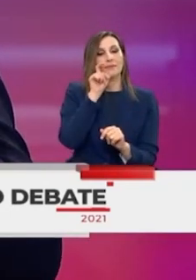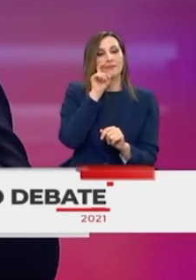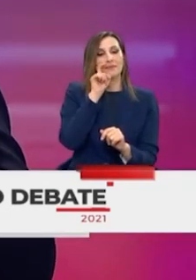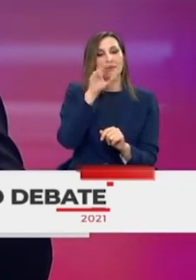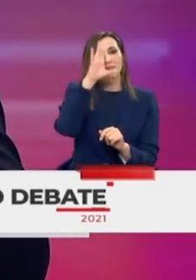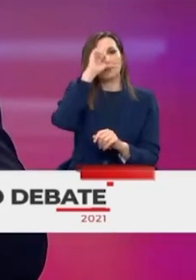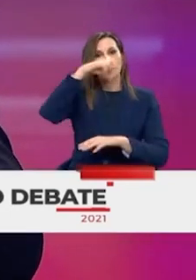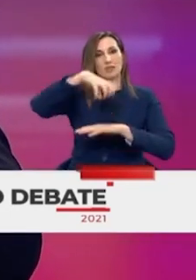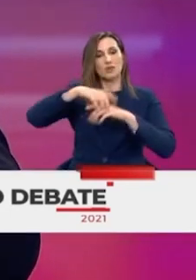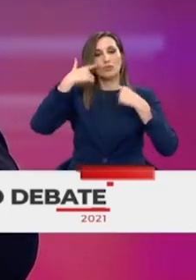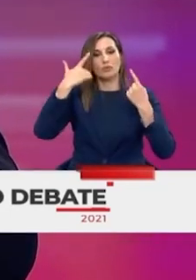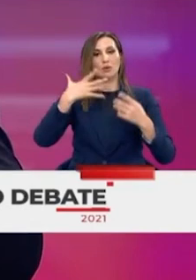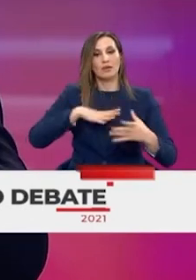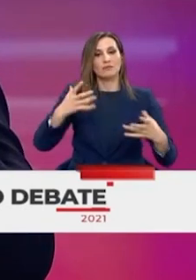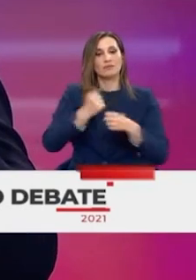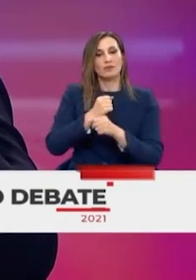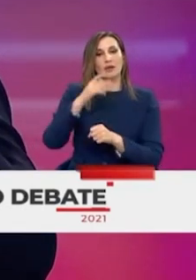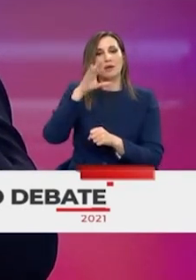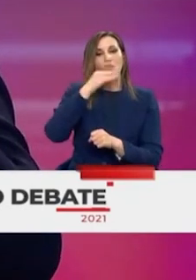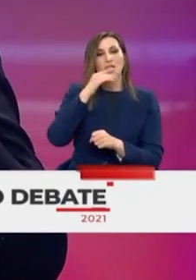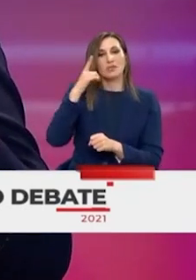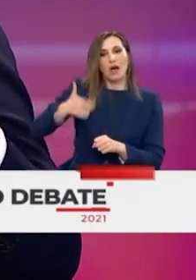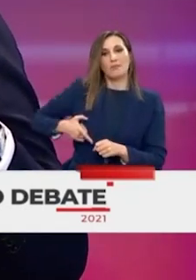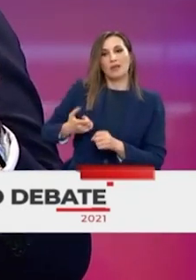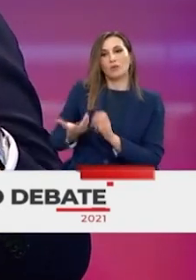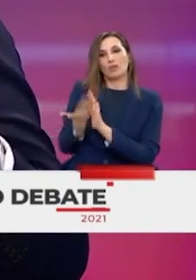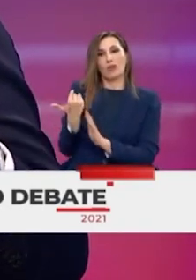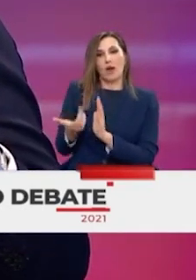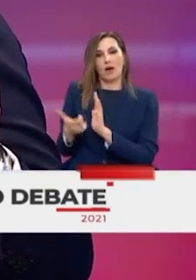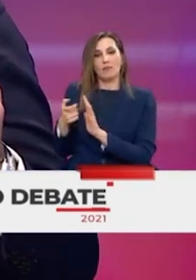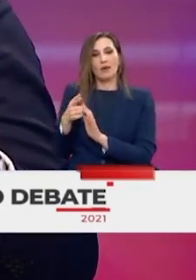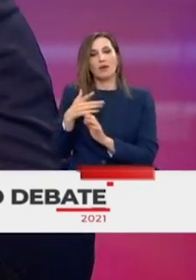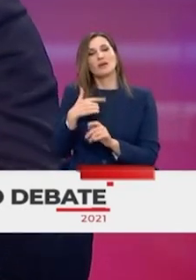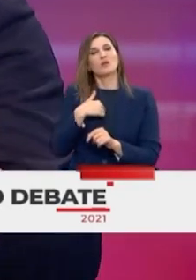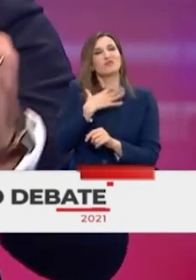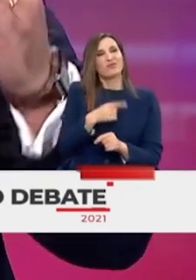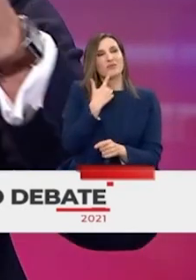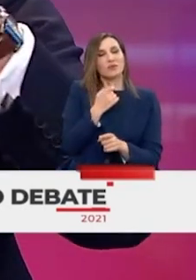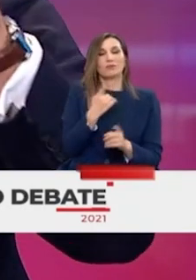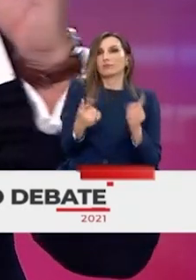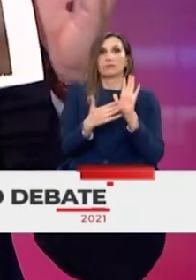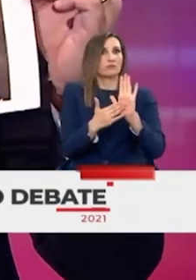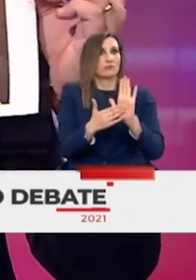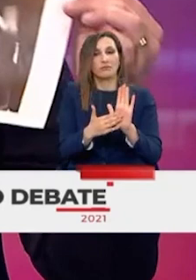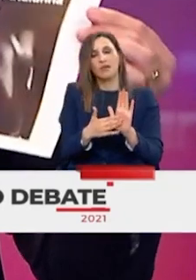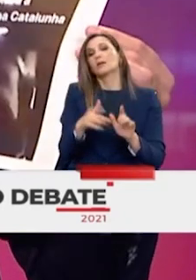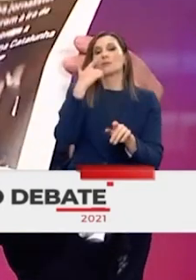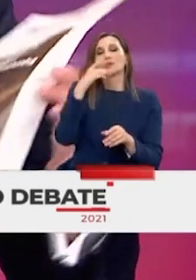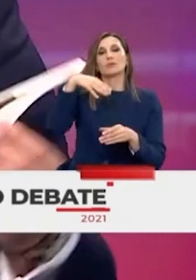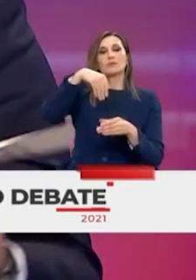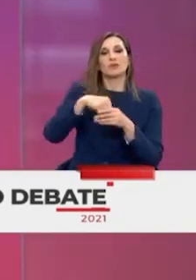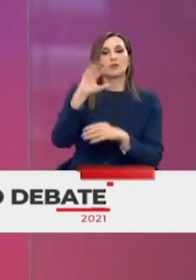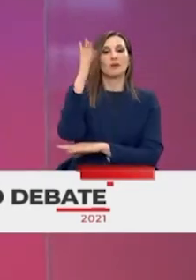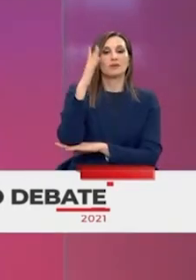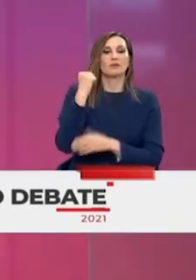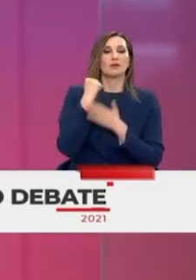do Ministério Público, defende o fim dos polícias armados e defende a morte aos polícias. E eu gostava de lhe perguntar hoje, já que diz que o Chega está aqui, é um dirigente do PAN, partido que a